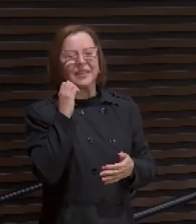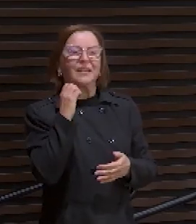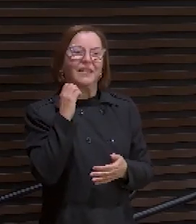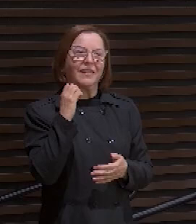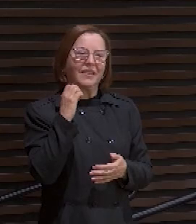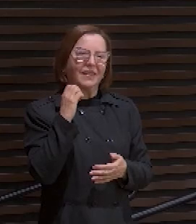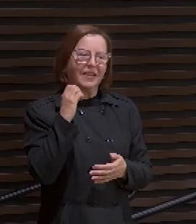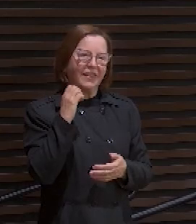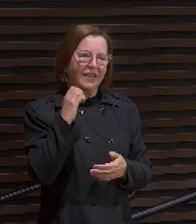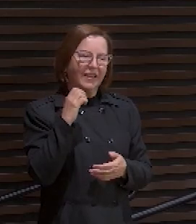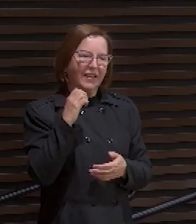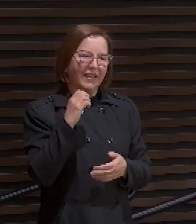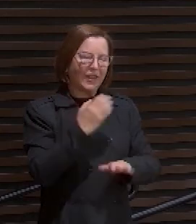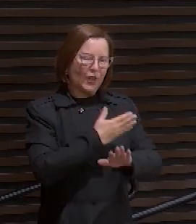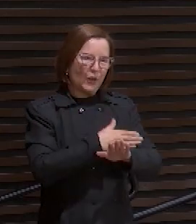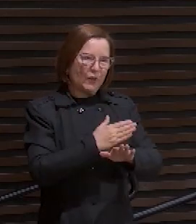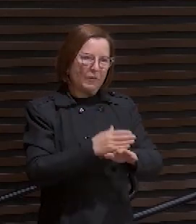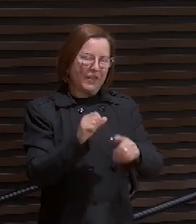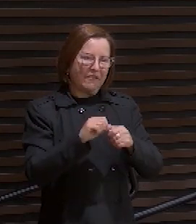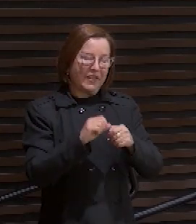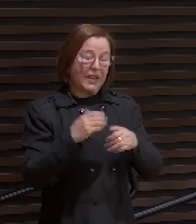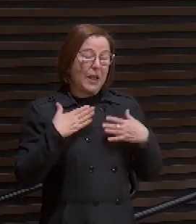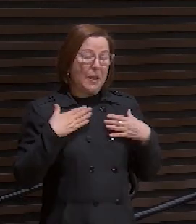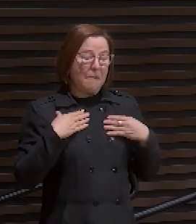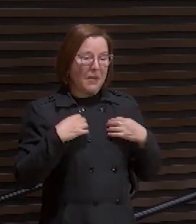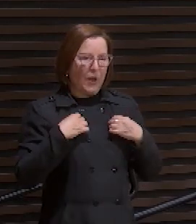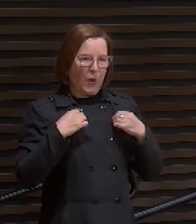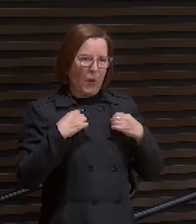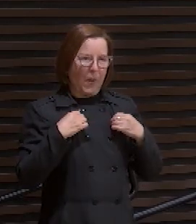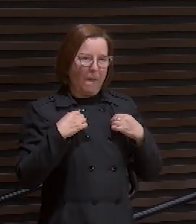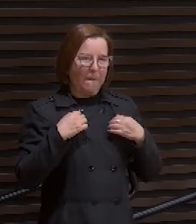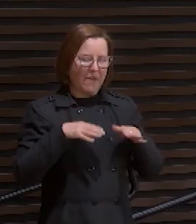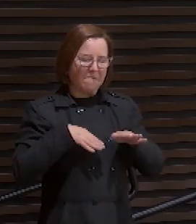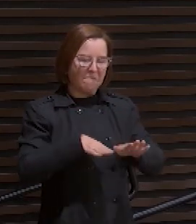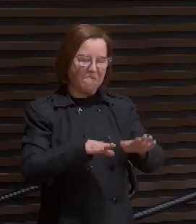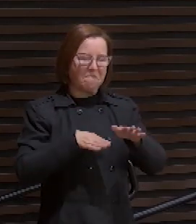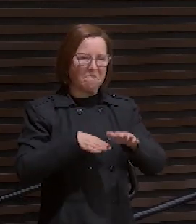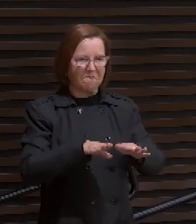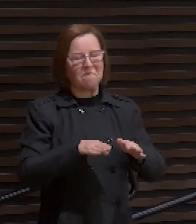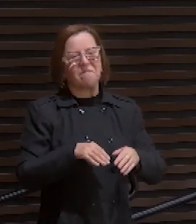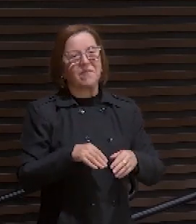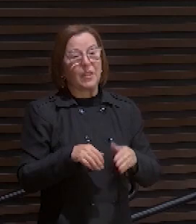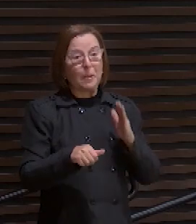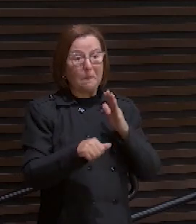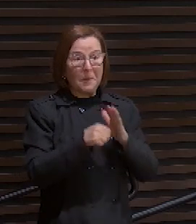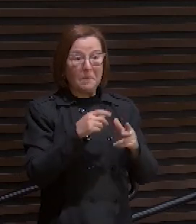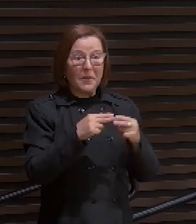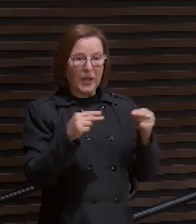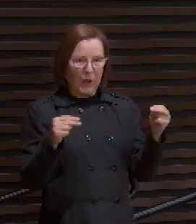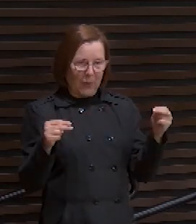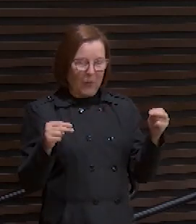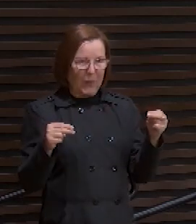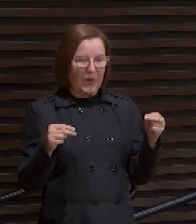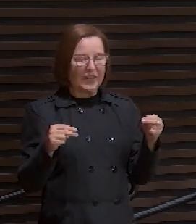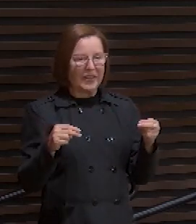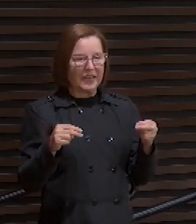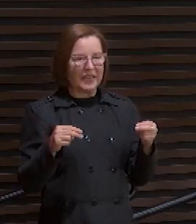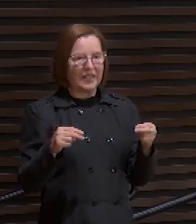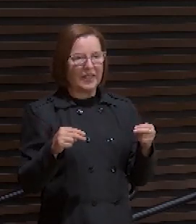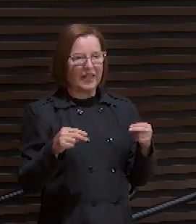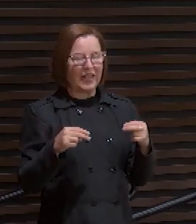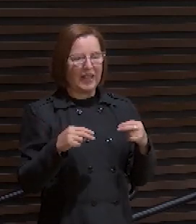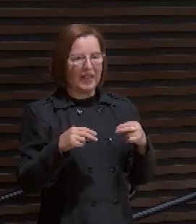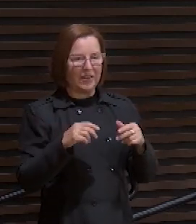costumava fazer roupa, as minhas roupas, quando eu era criança, ela fazia. A primeira coisa que minha mãe fazia quando pegava uma roupa era o